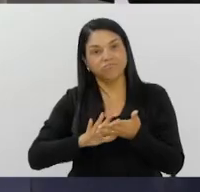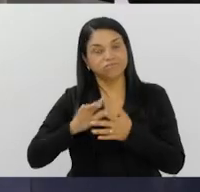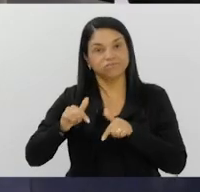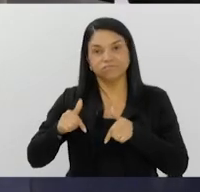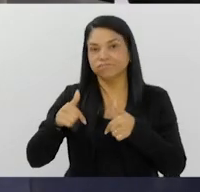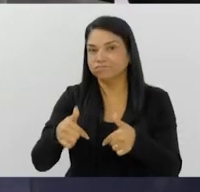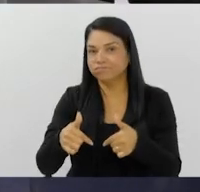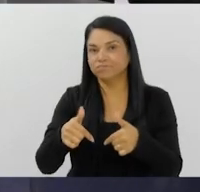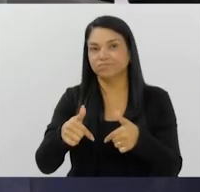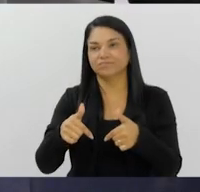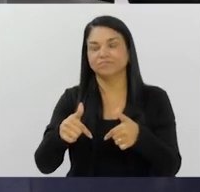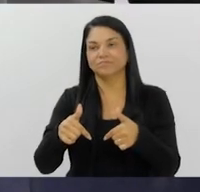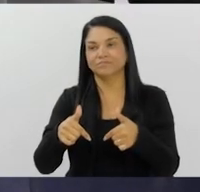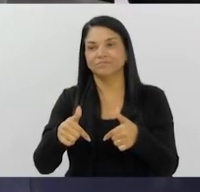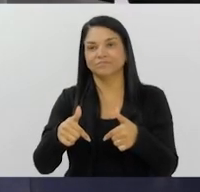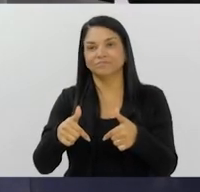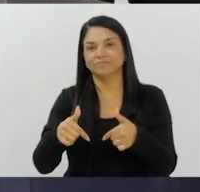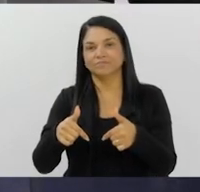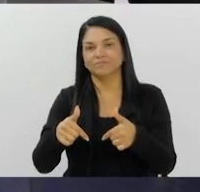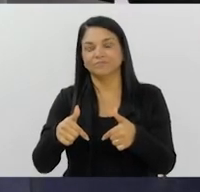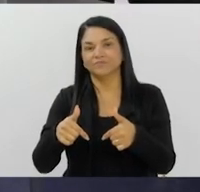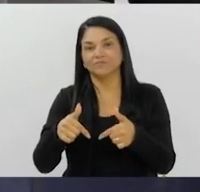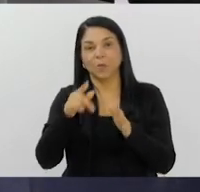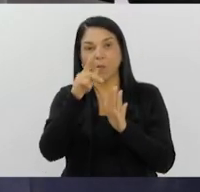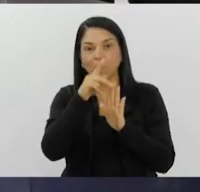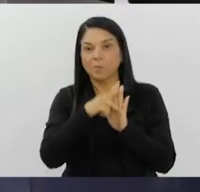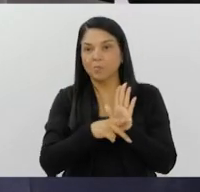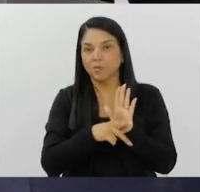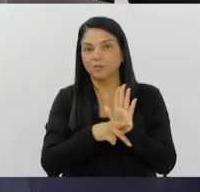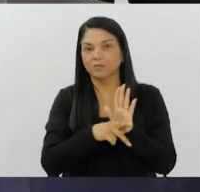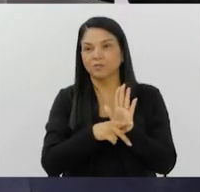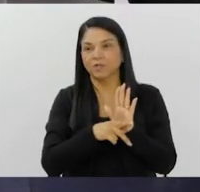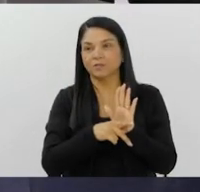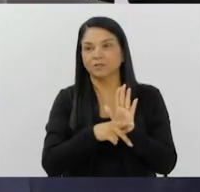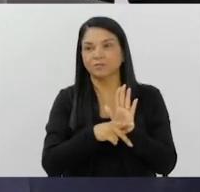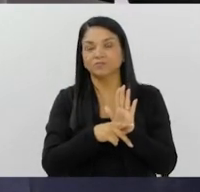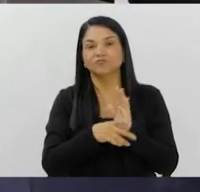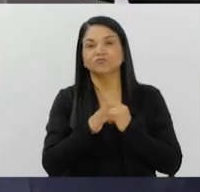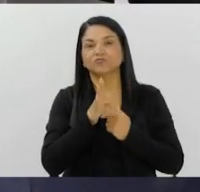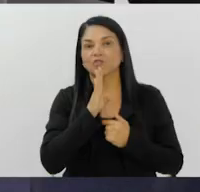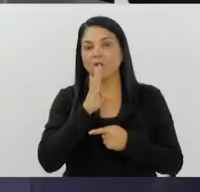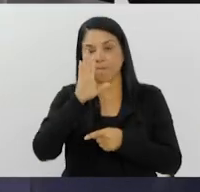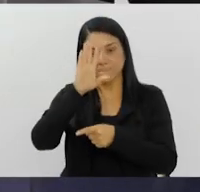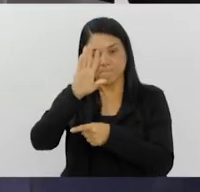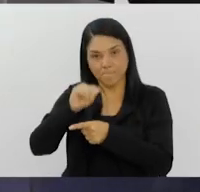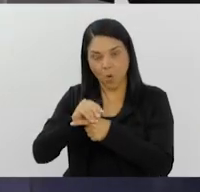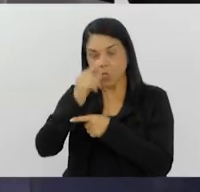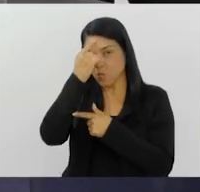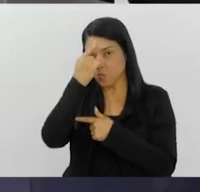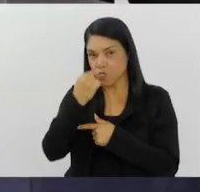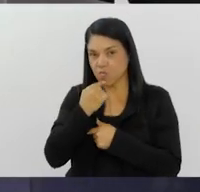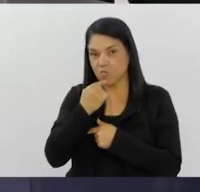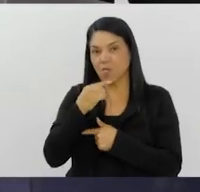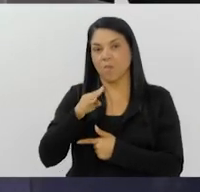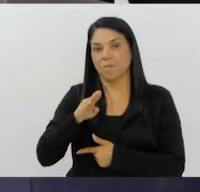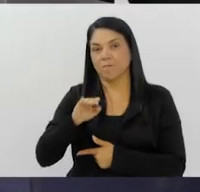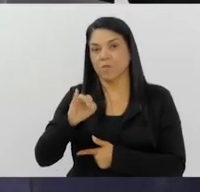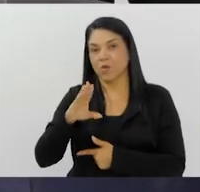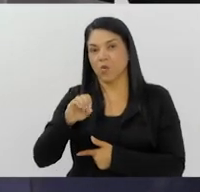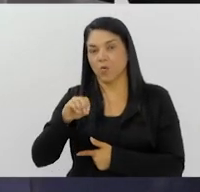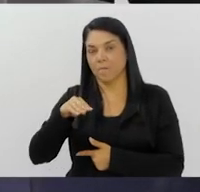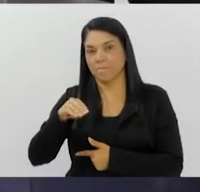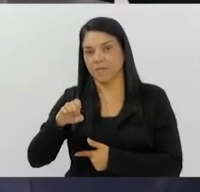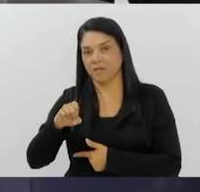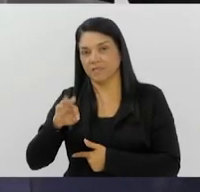então lançamento do do de uma um projeto de eh eh reconhecimento facial e reconhecimento por biometria facial então